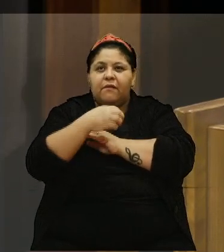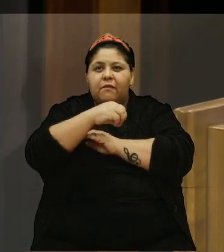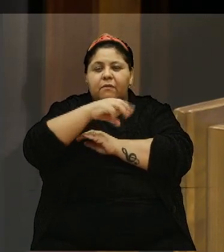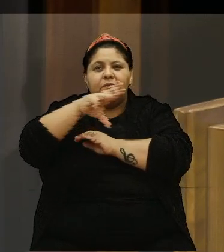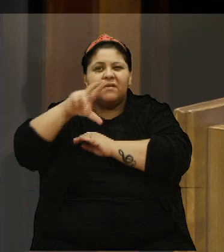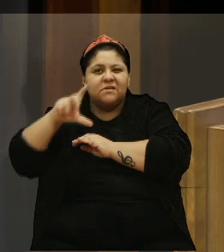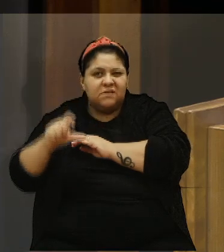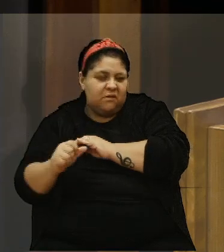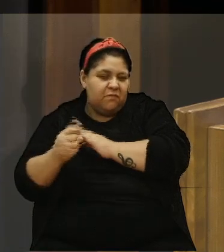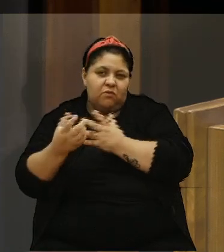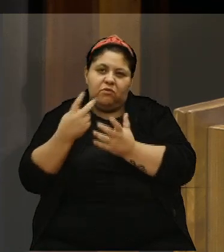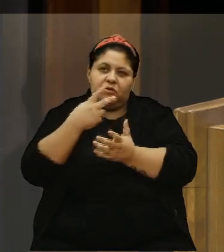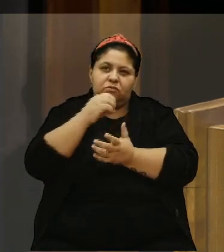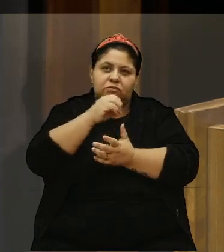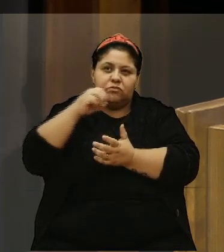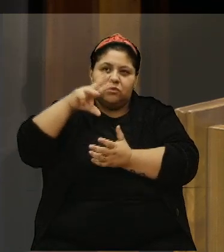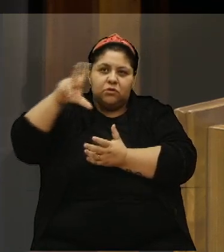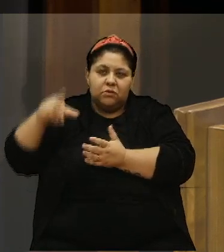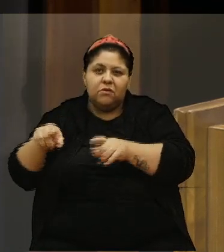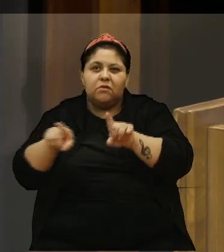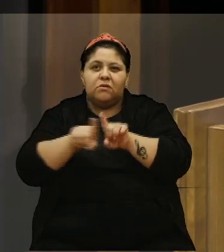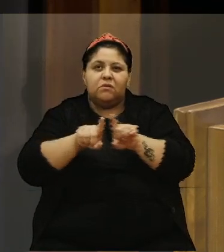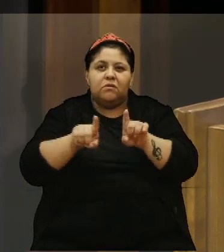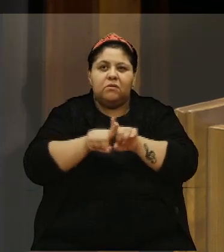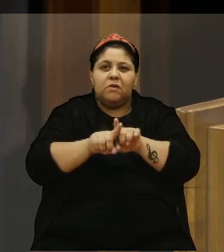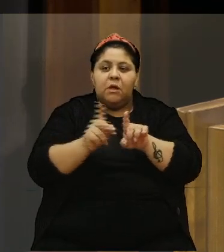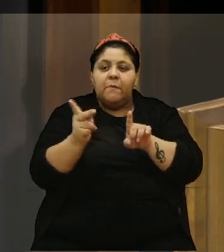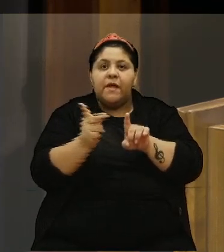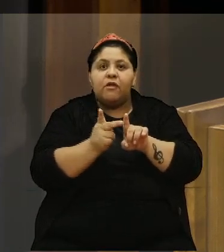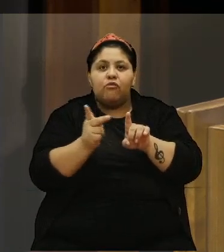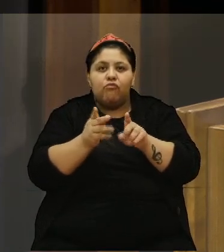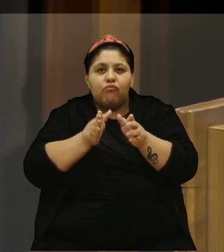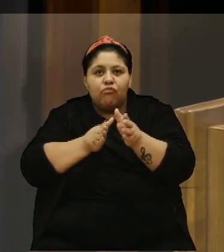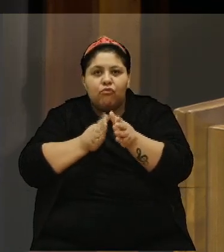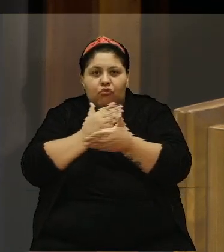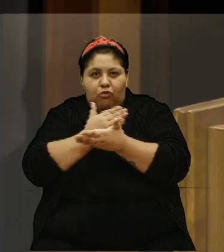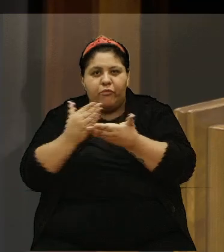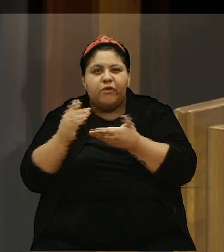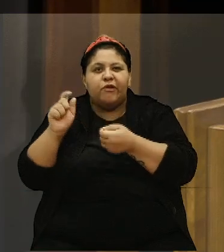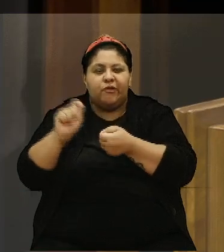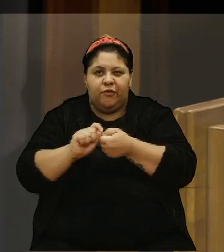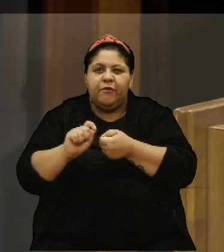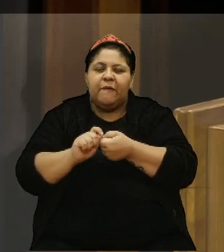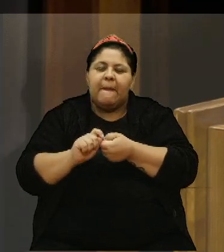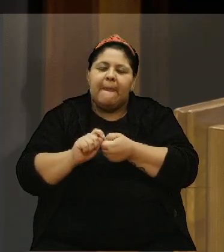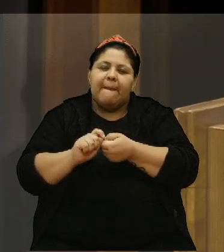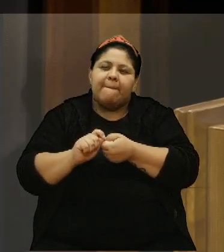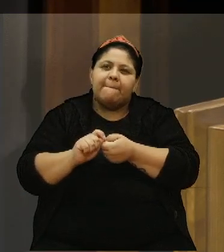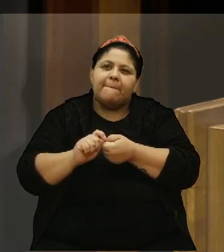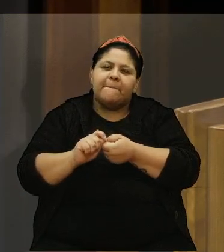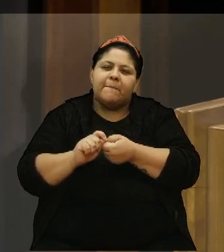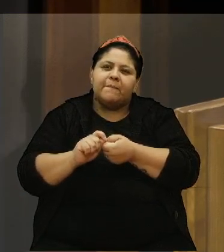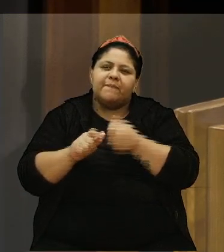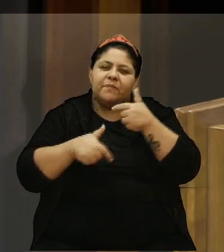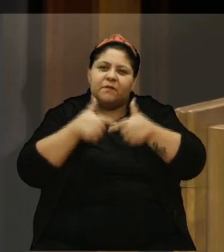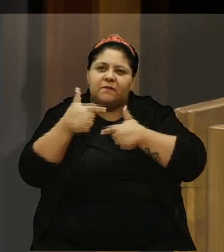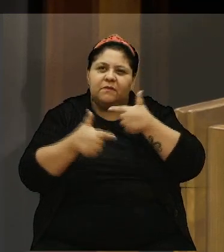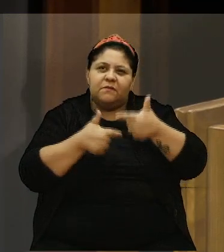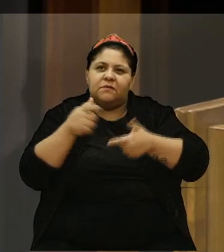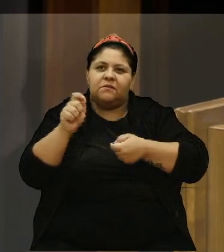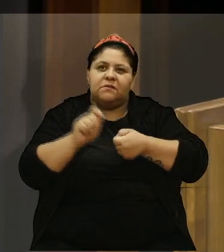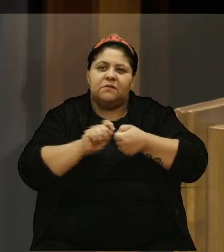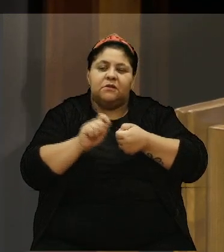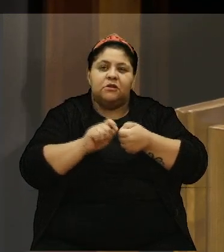200 milhões, inclusive a duplicação que começou a ser feita aqui, aquele trabalho que está sendo feito